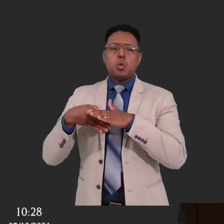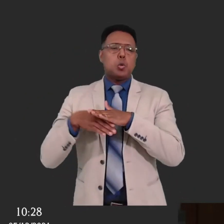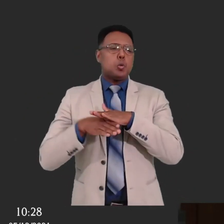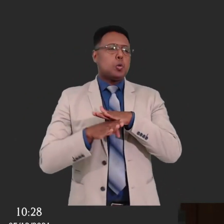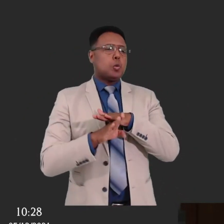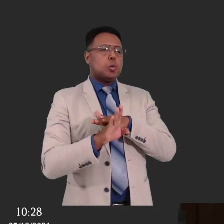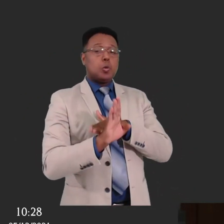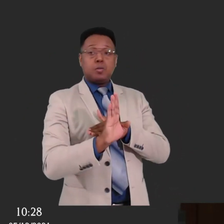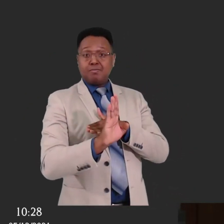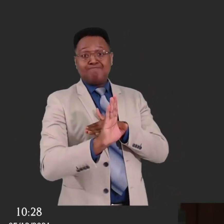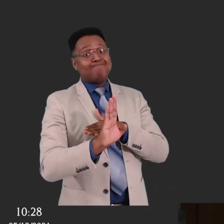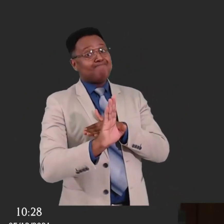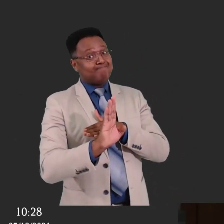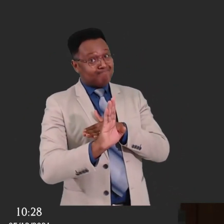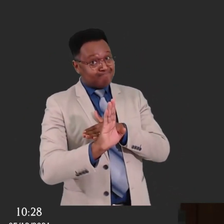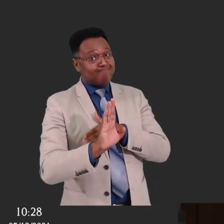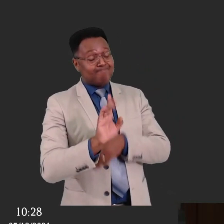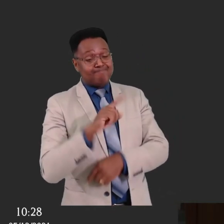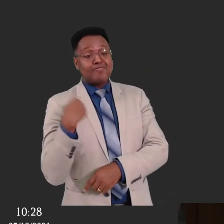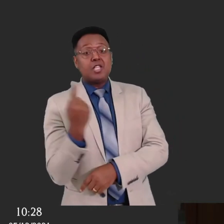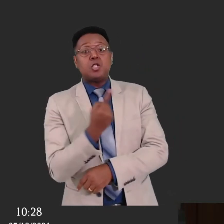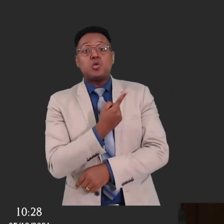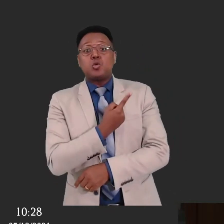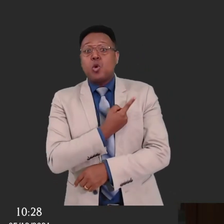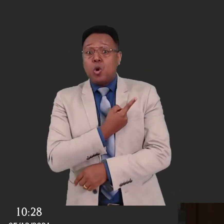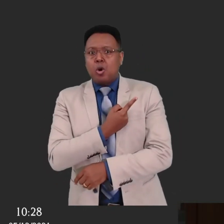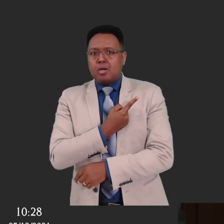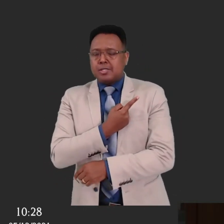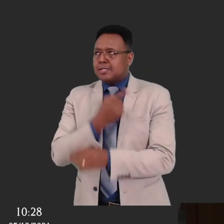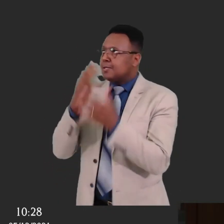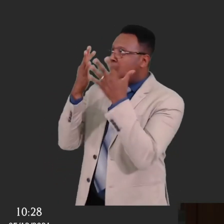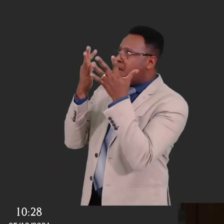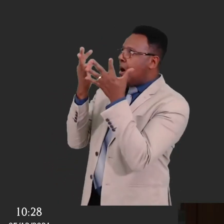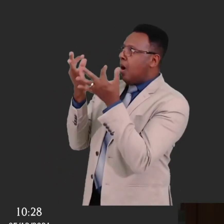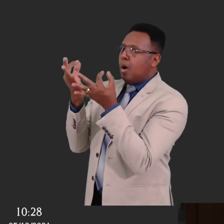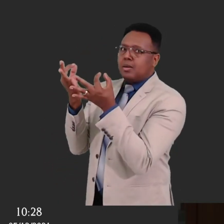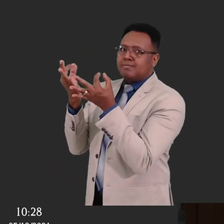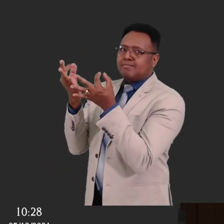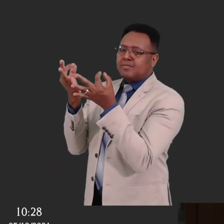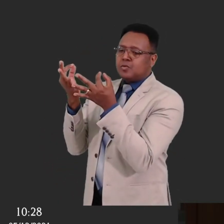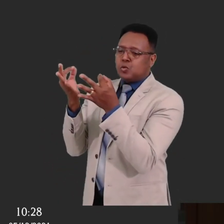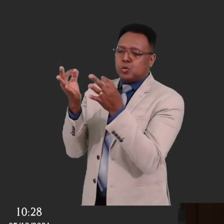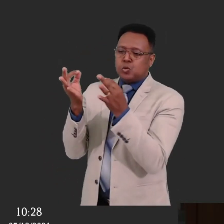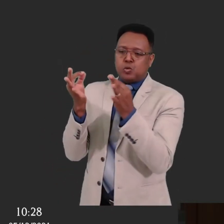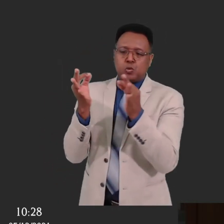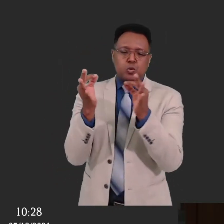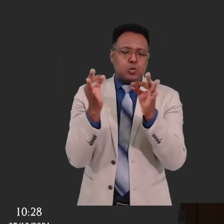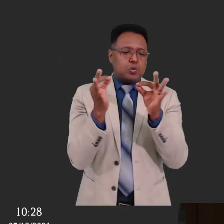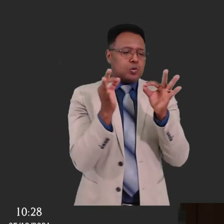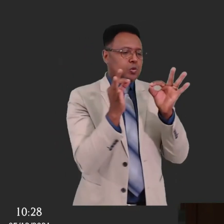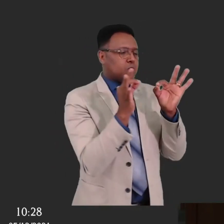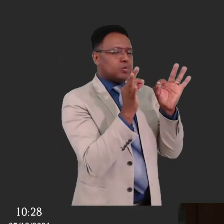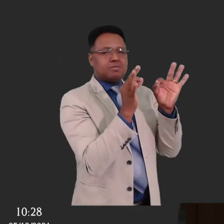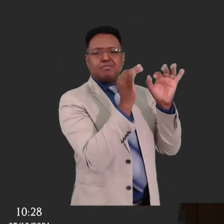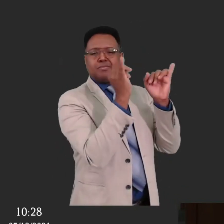isto tudo podem nos desvirtuar, como de fato desvirtua. Quem se adere ou se